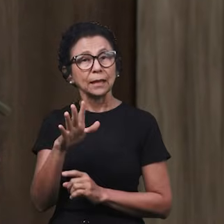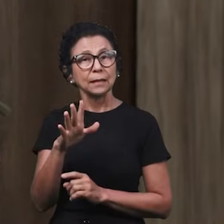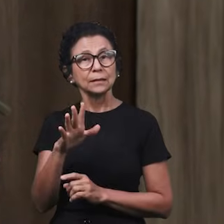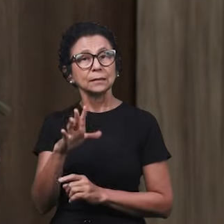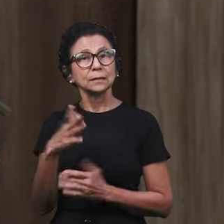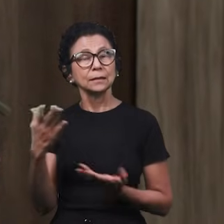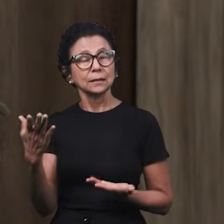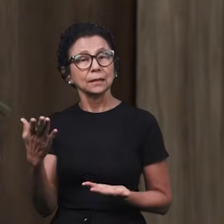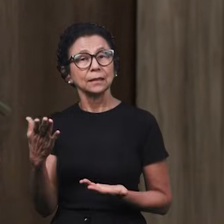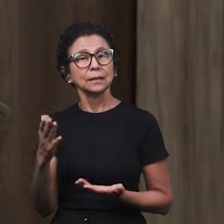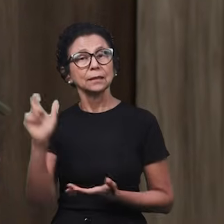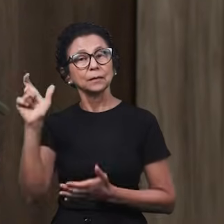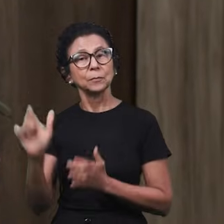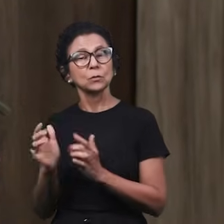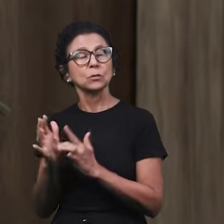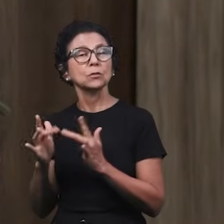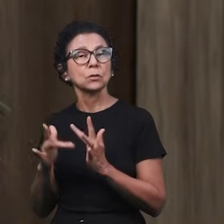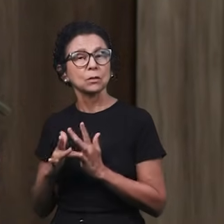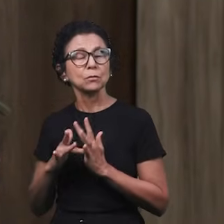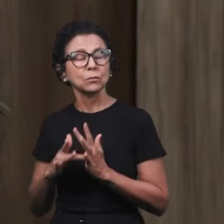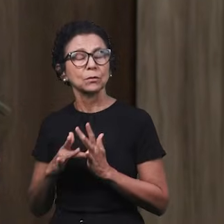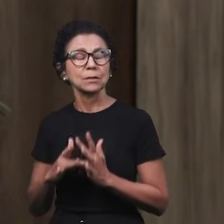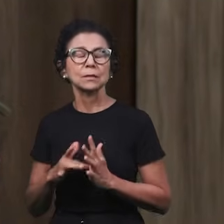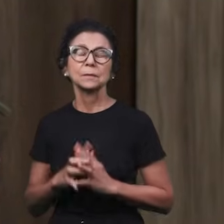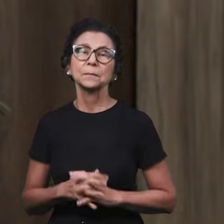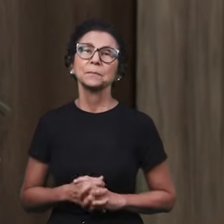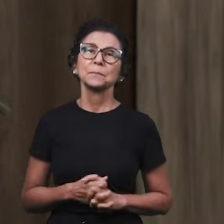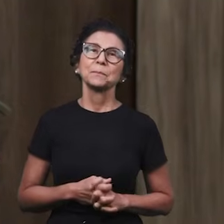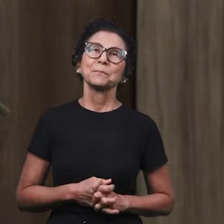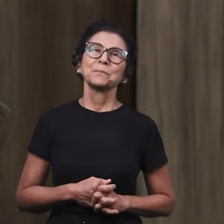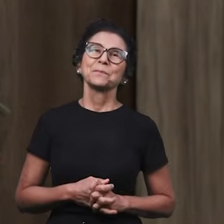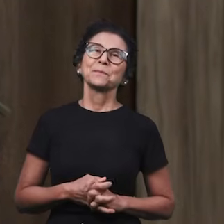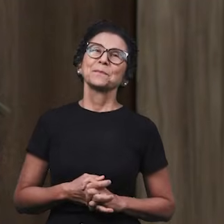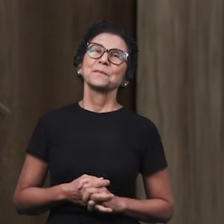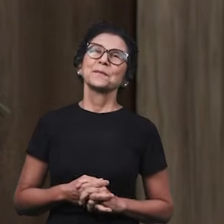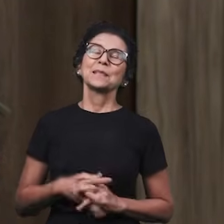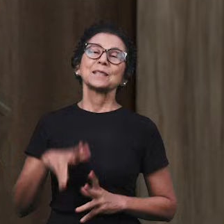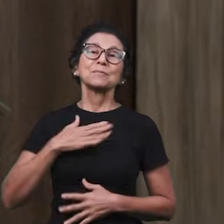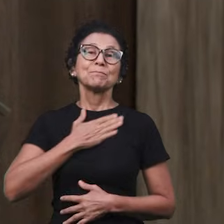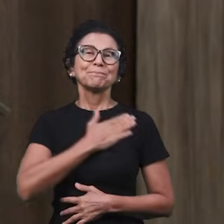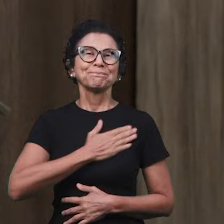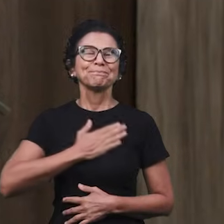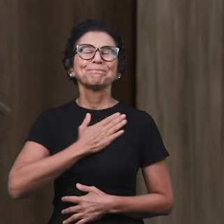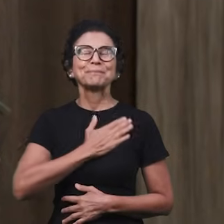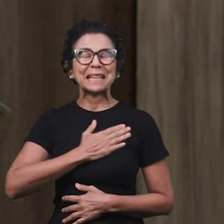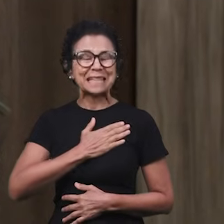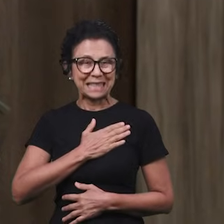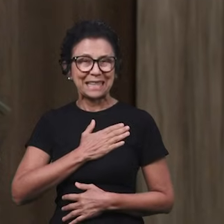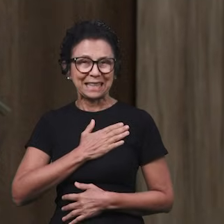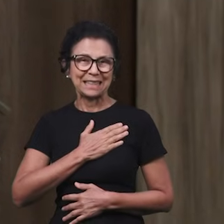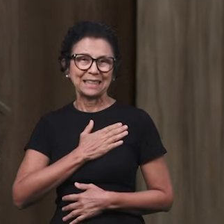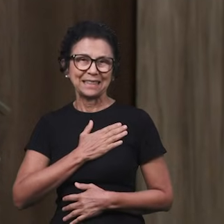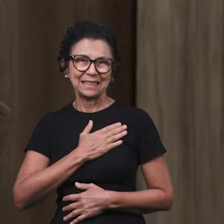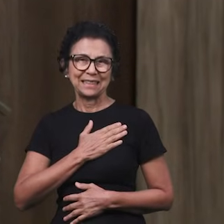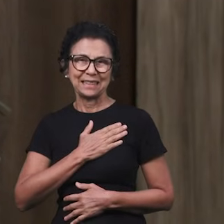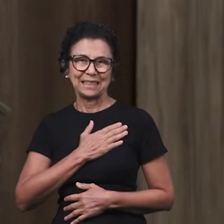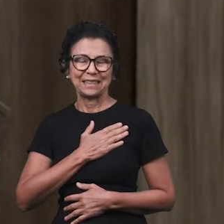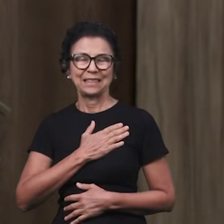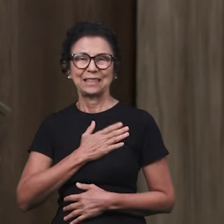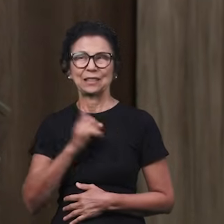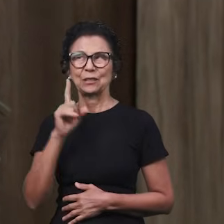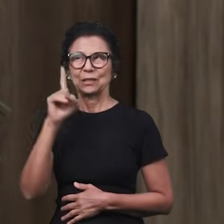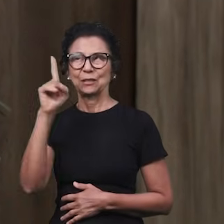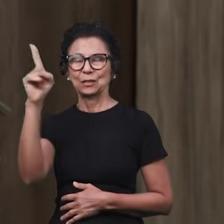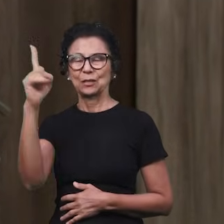é primordial. Eu acho que isso é o que mais nos traz satisfação como intérpretes sendo usados nas mãos do